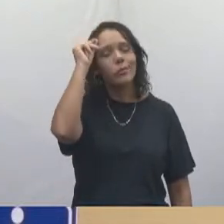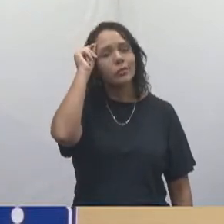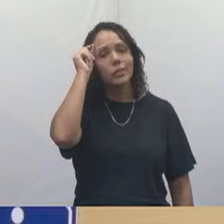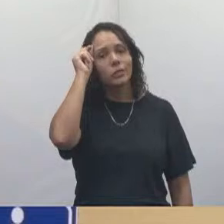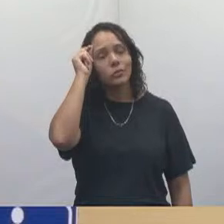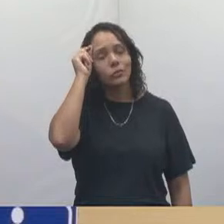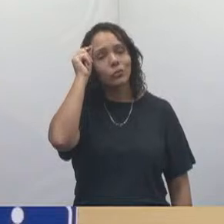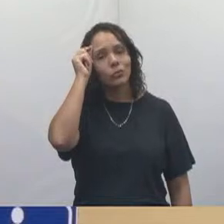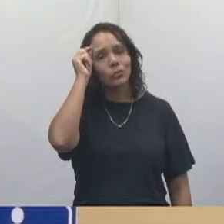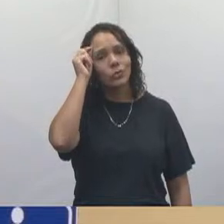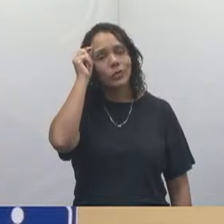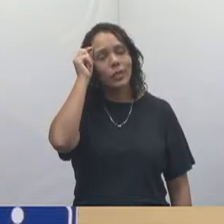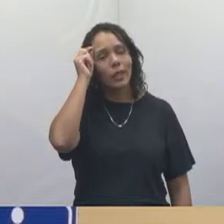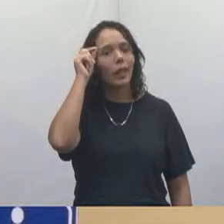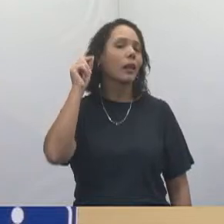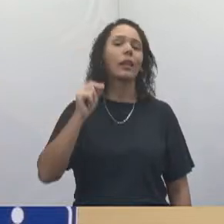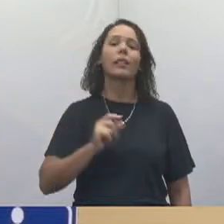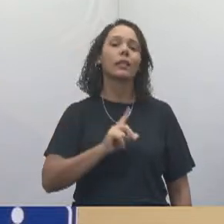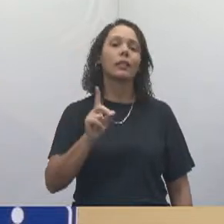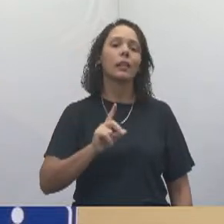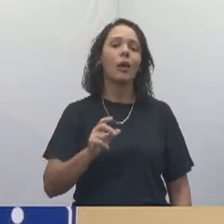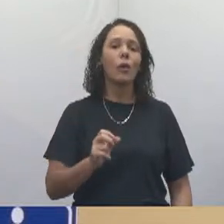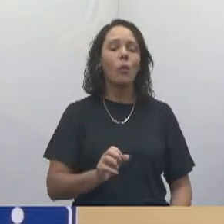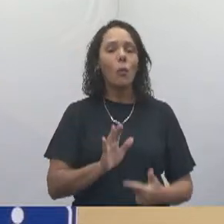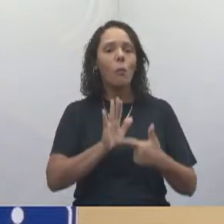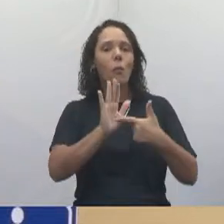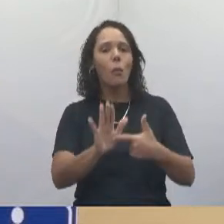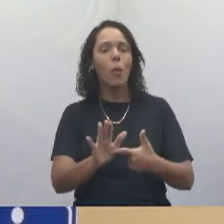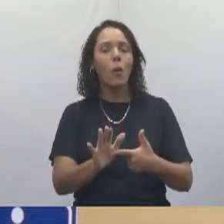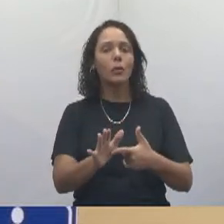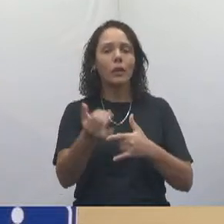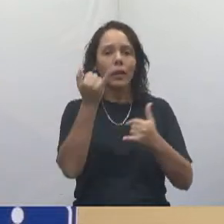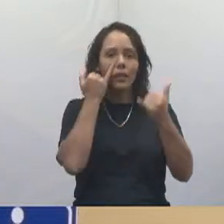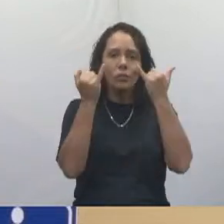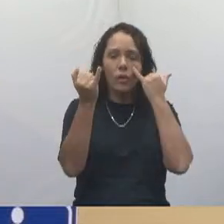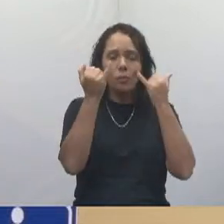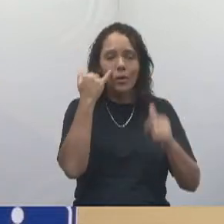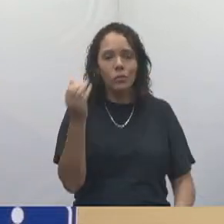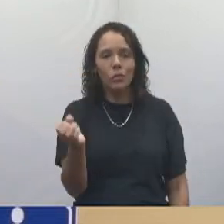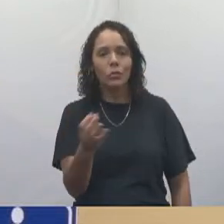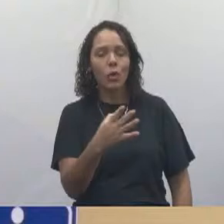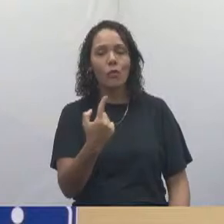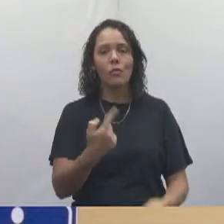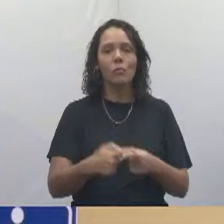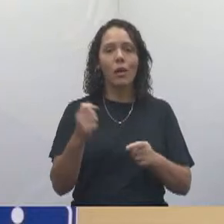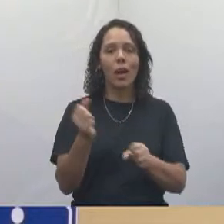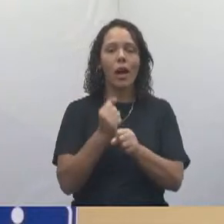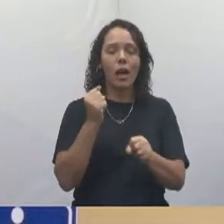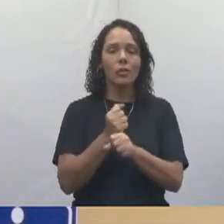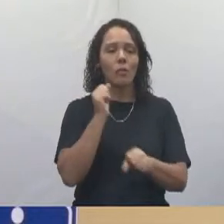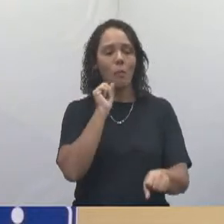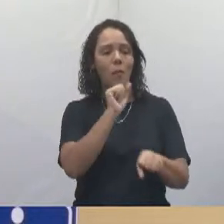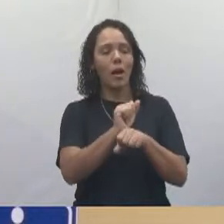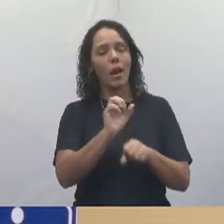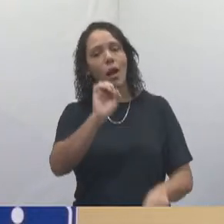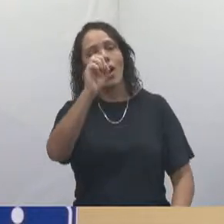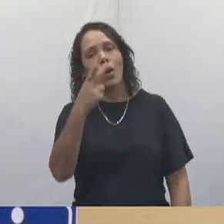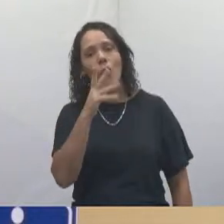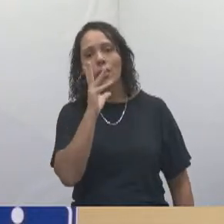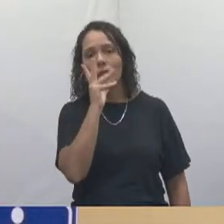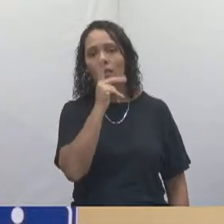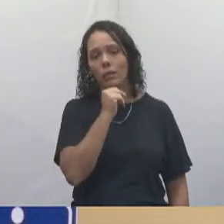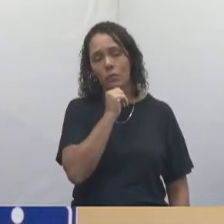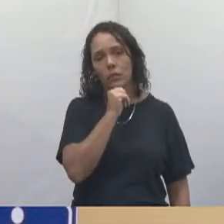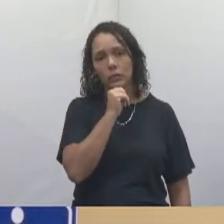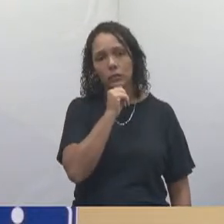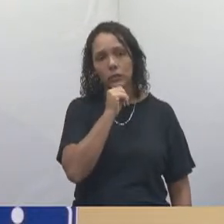vem atualizando a esse tribunal as informações sobre obras paralisadas e ou atrasadas.